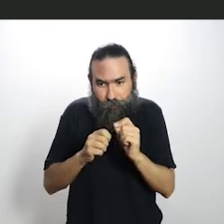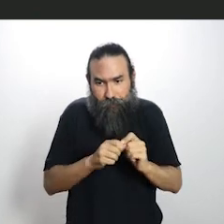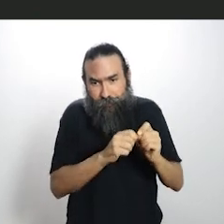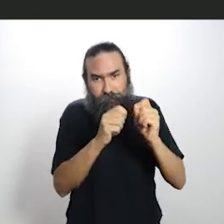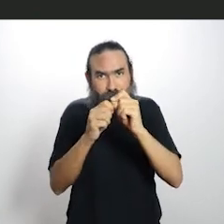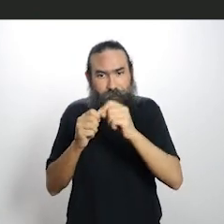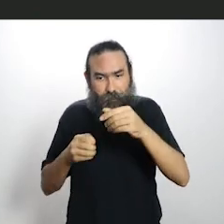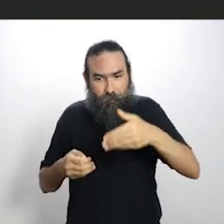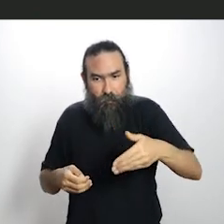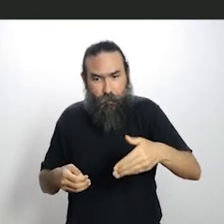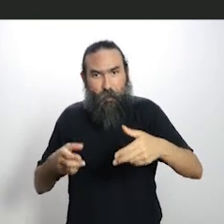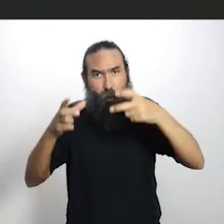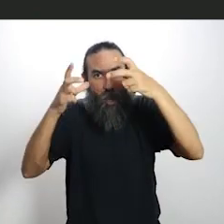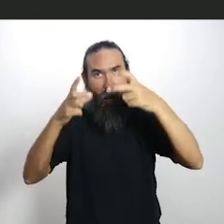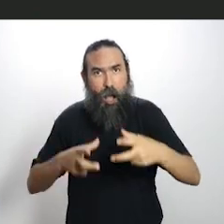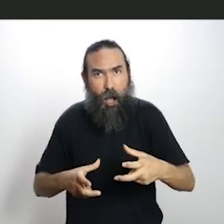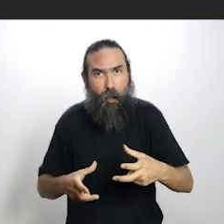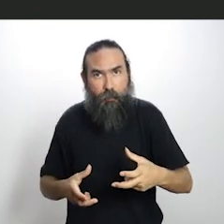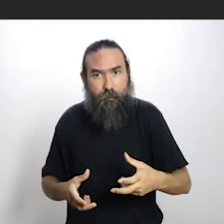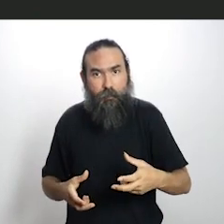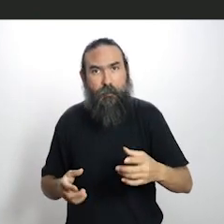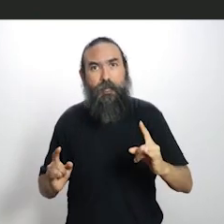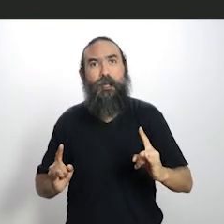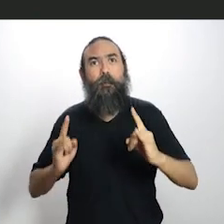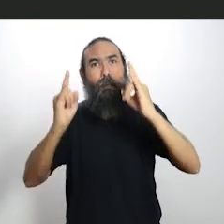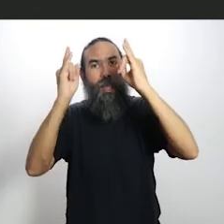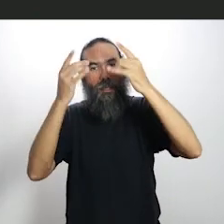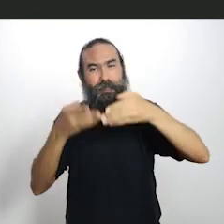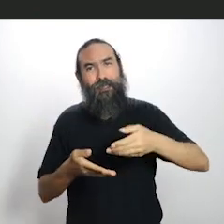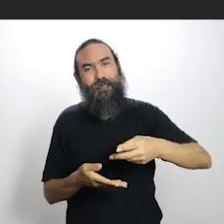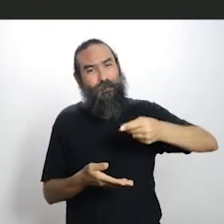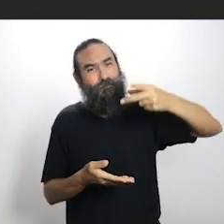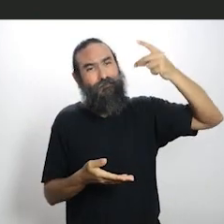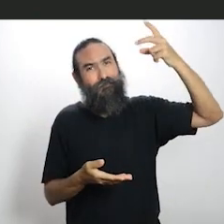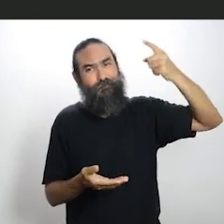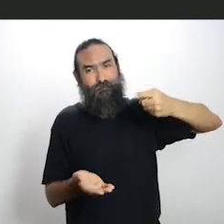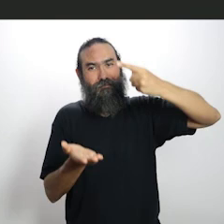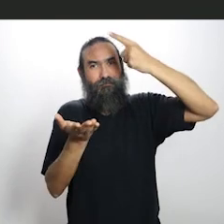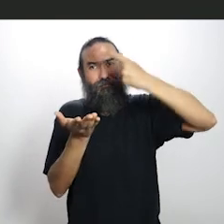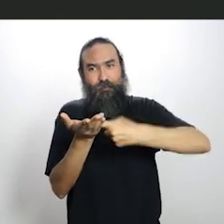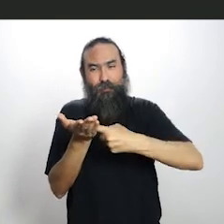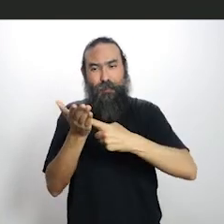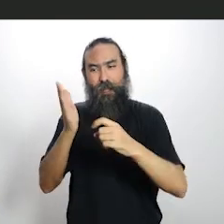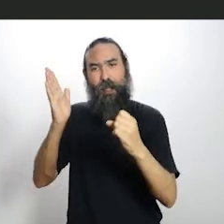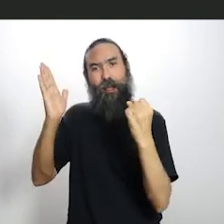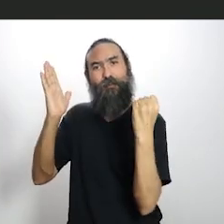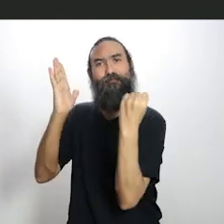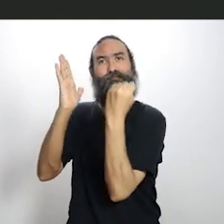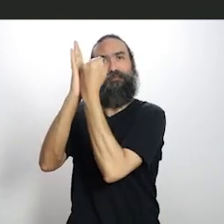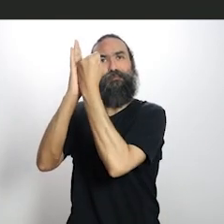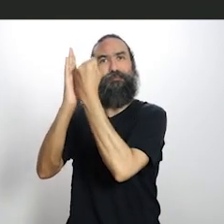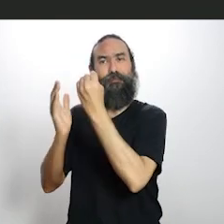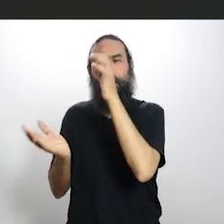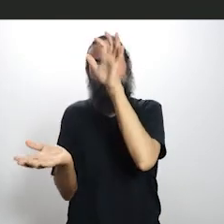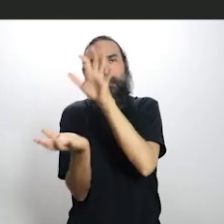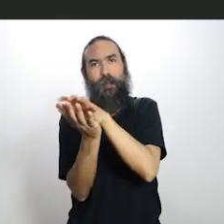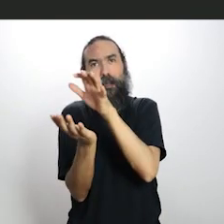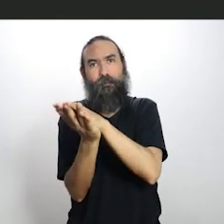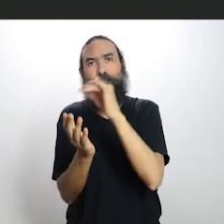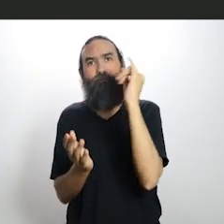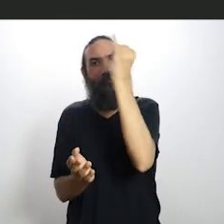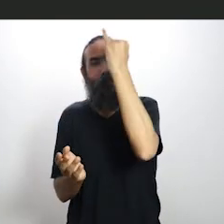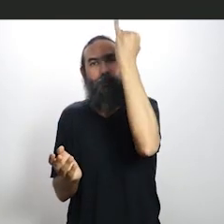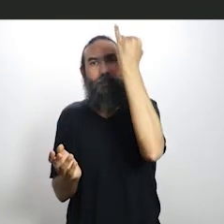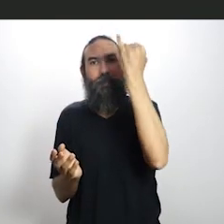Pernambuco mas que necessita de uma reforma e aí é contar as contradições nós somos patrimônio vivo de Pernambuco